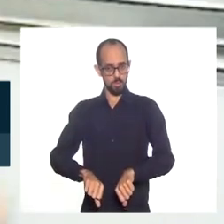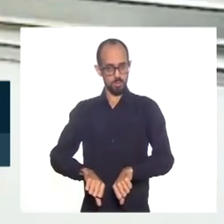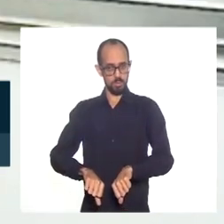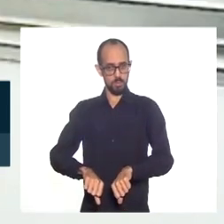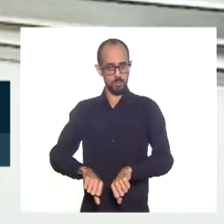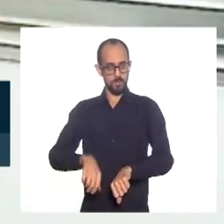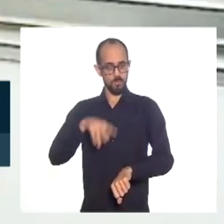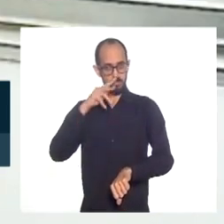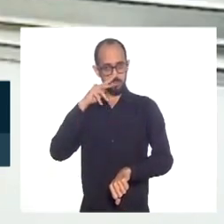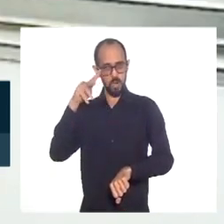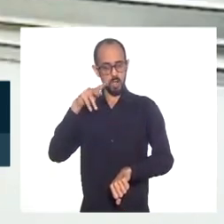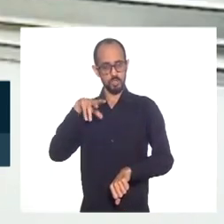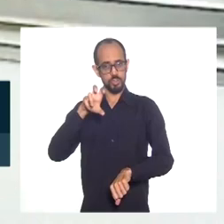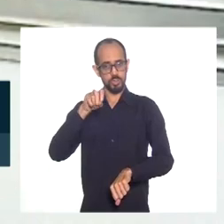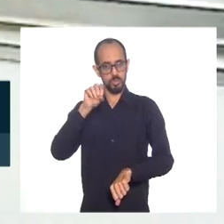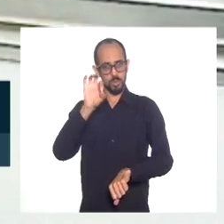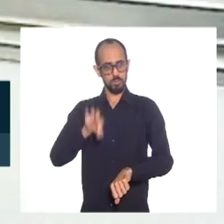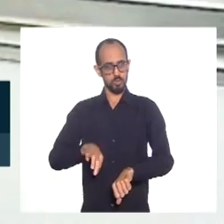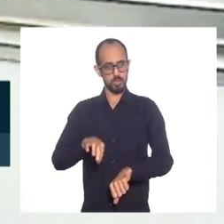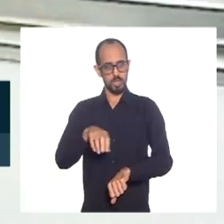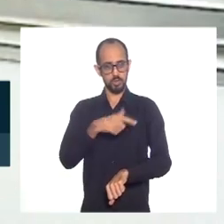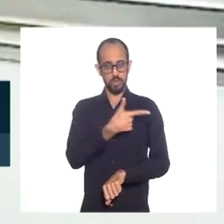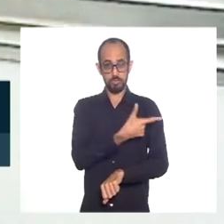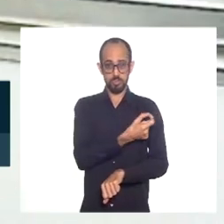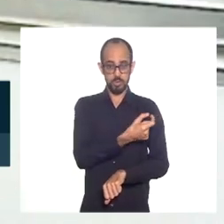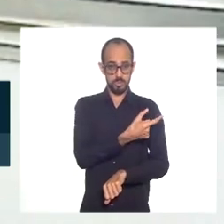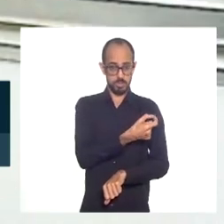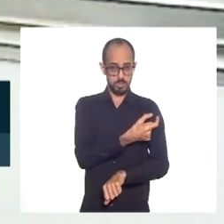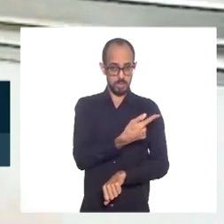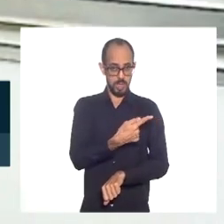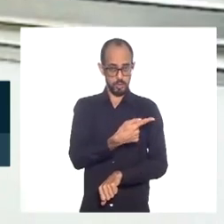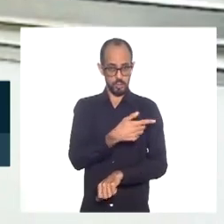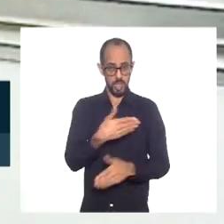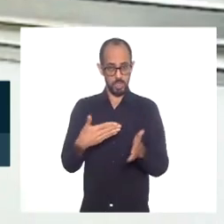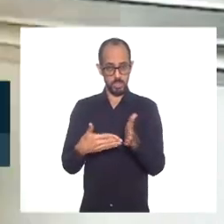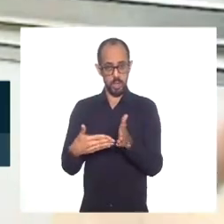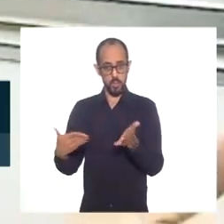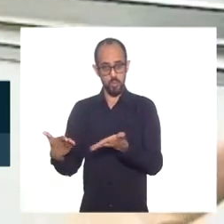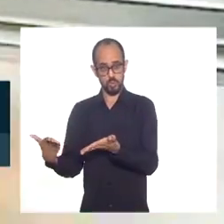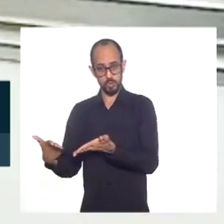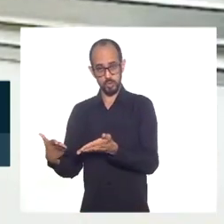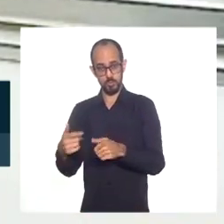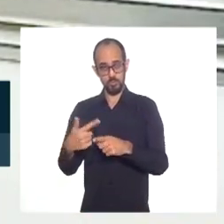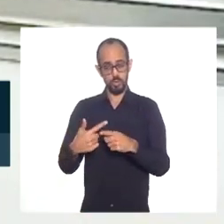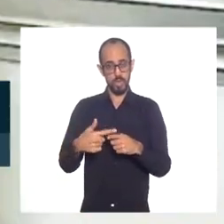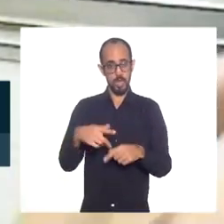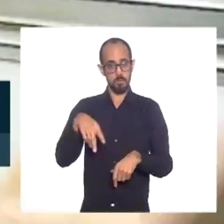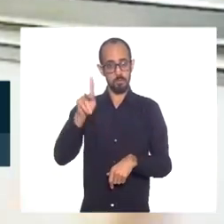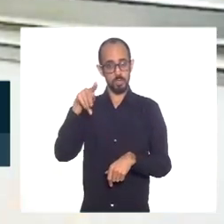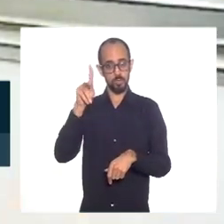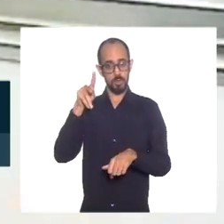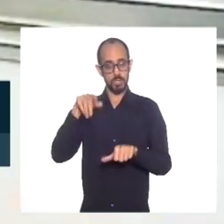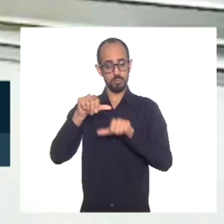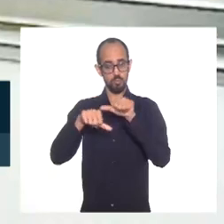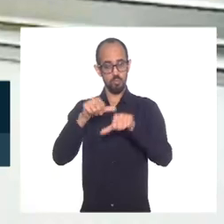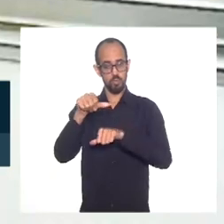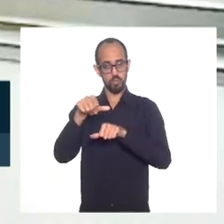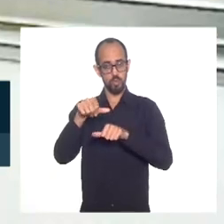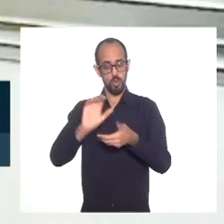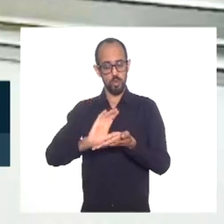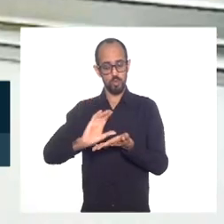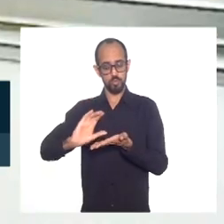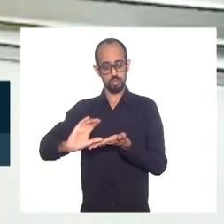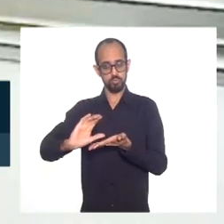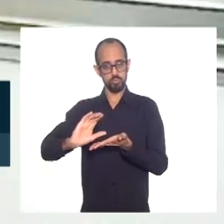pela metade de 2007 para cá, porque a Petrobras com a União muda os rumos das